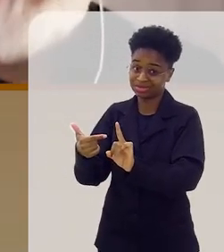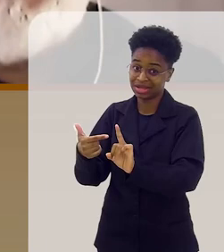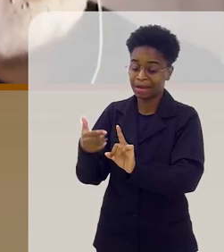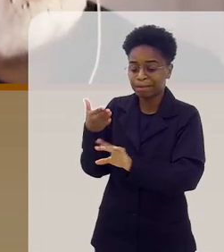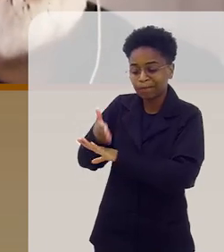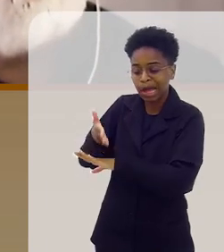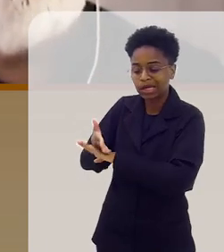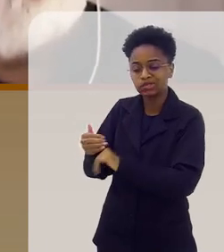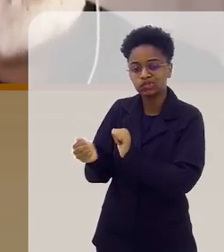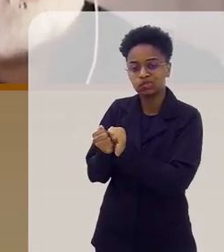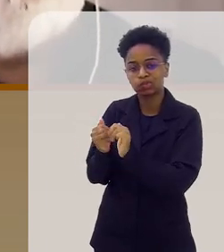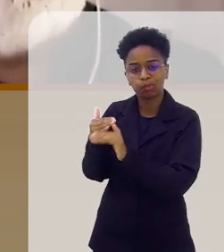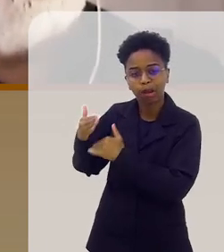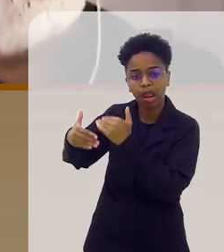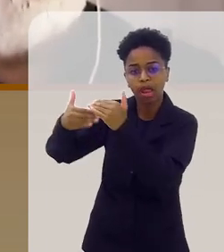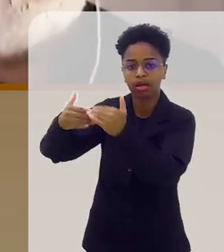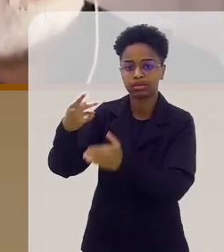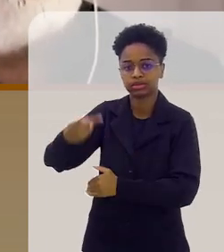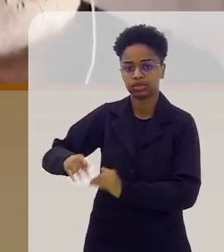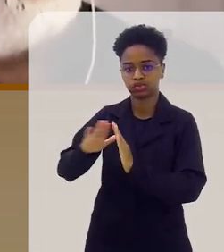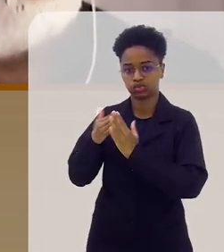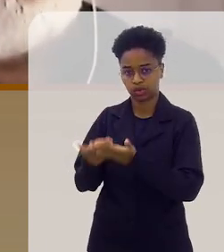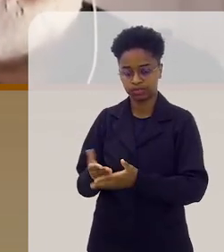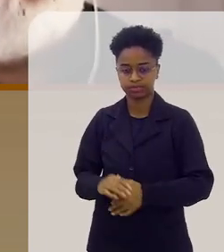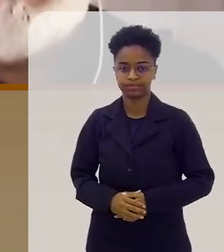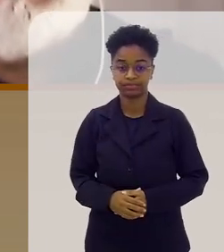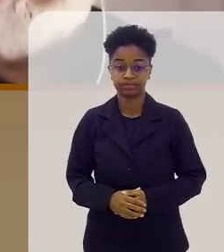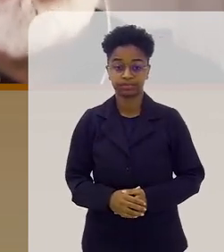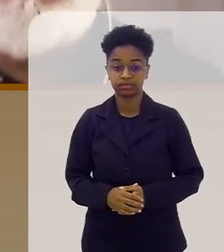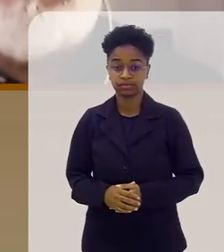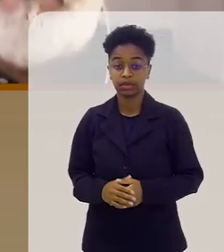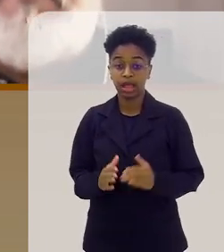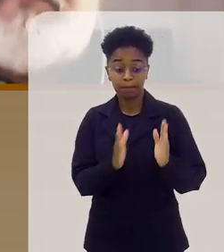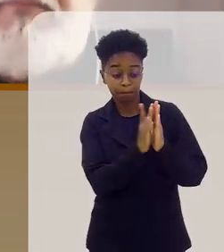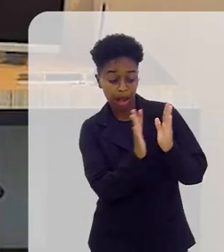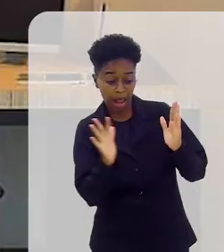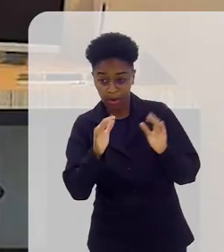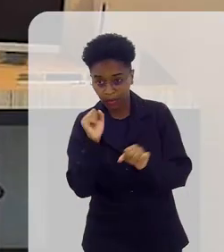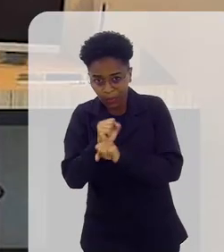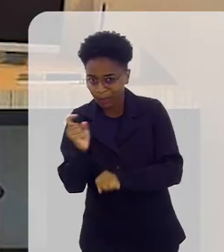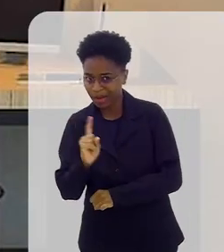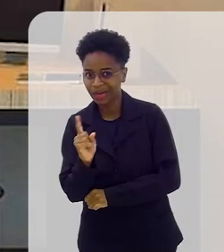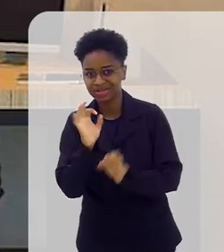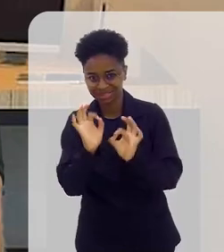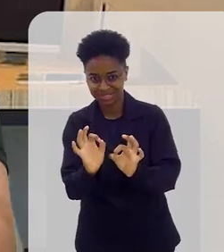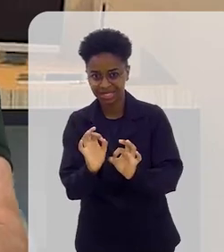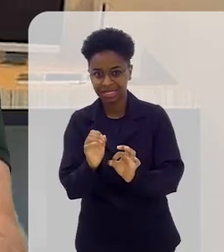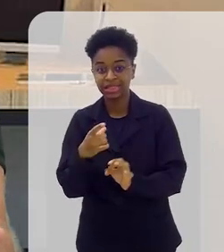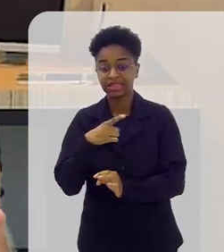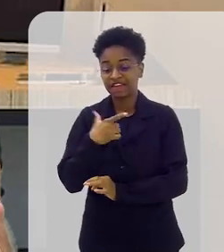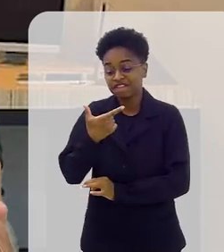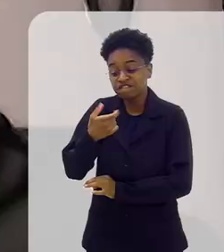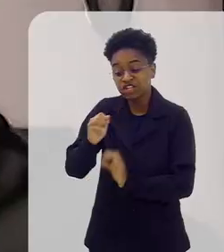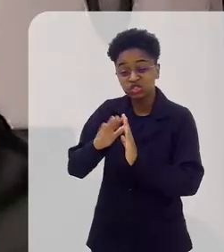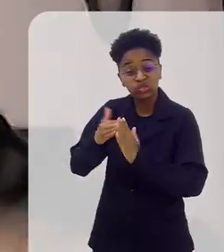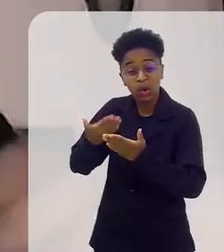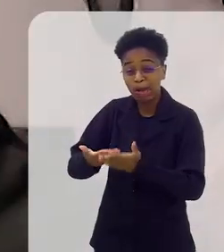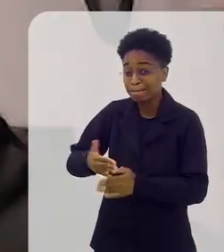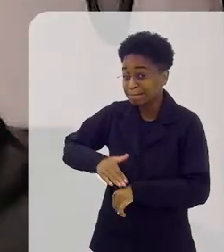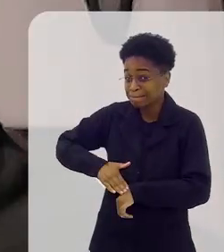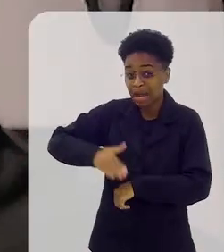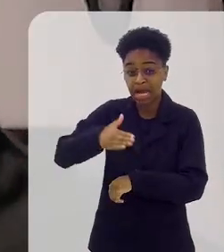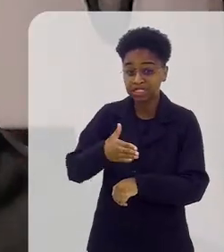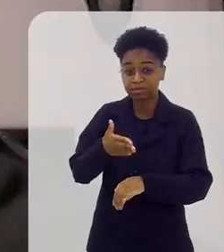por sorte do destino, participando dessa ascensão da Porto da Pedra. Daí para cá, o Mauro, você não parou mais, né? São mais